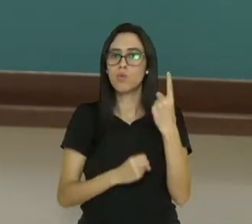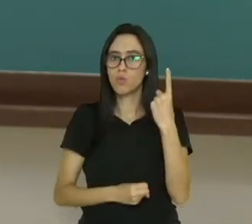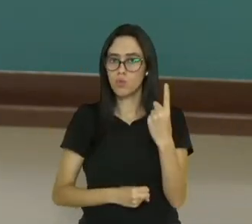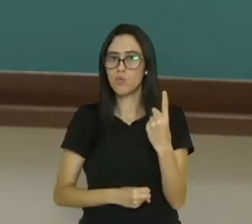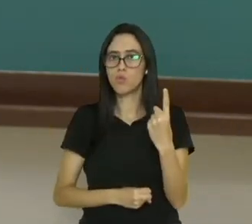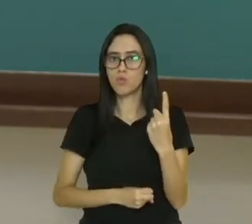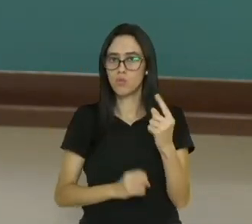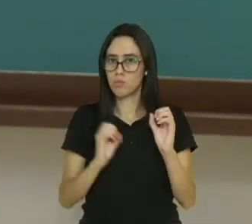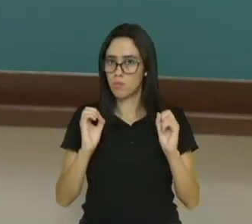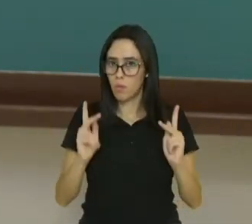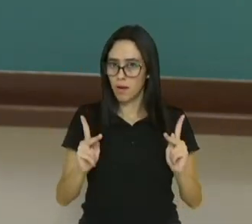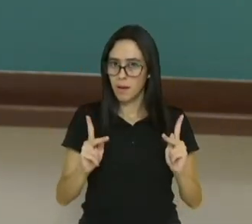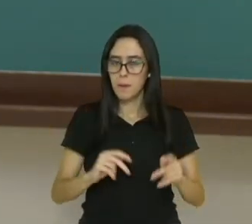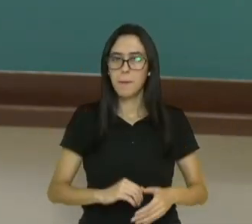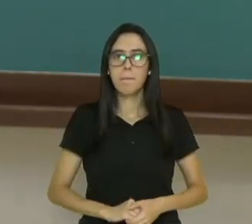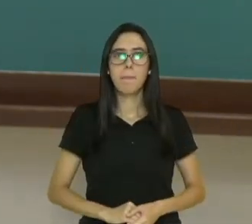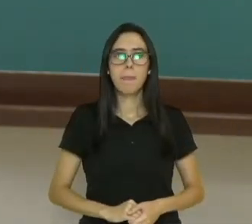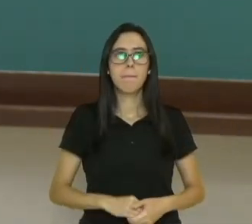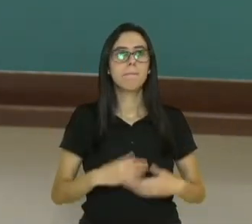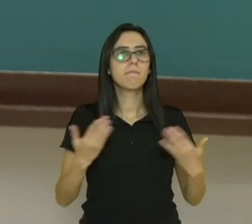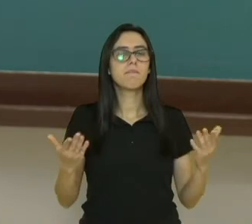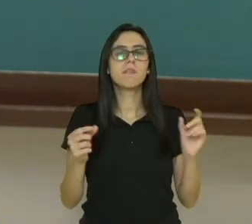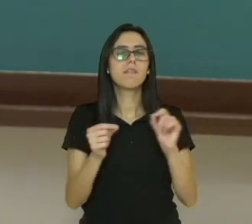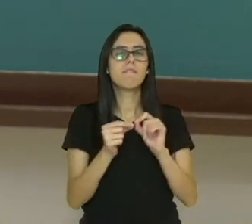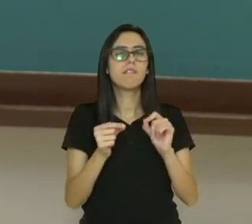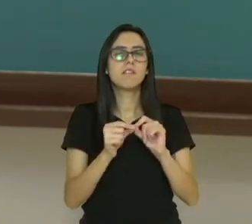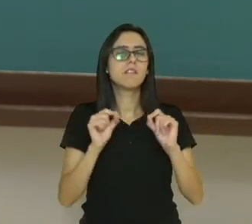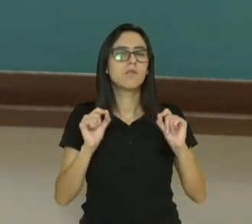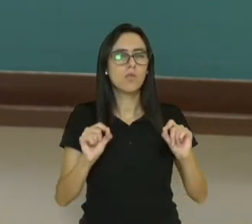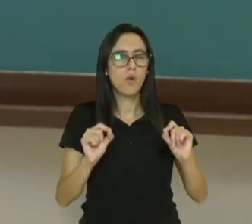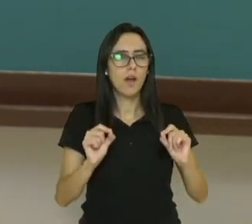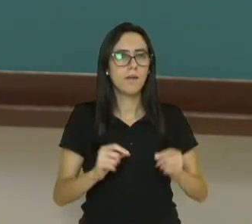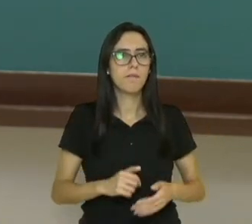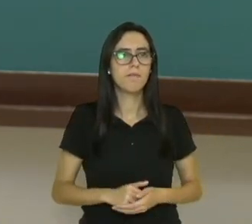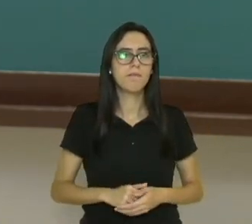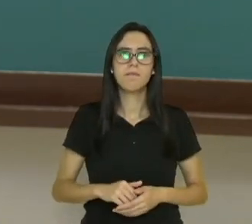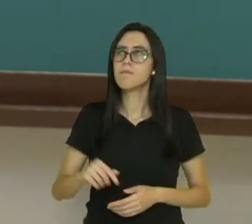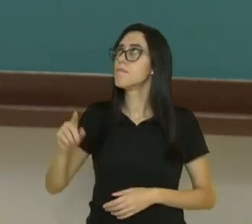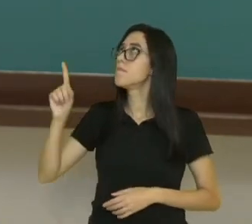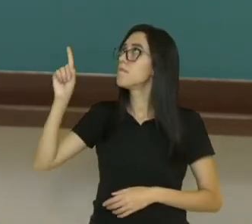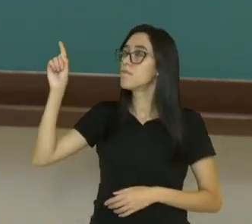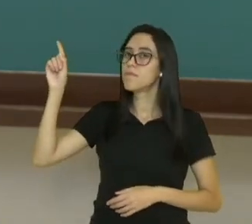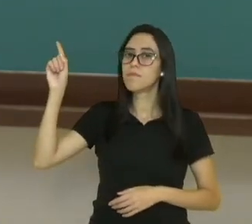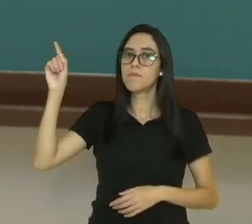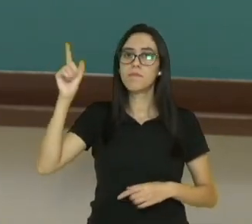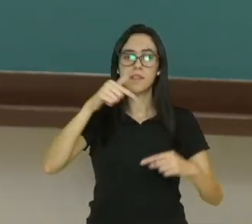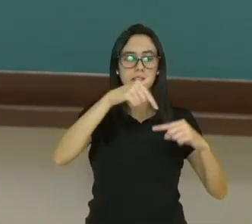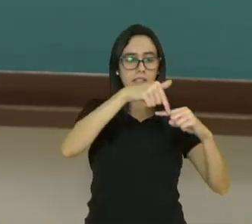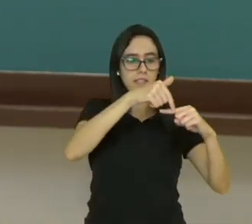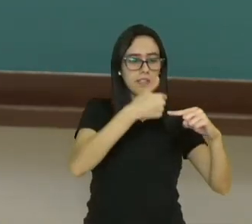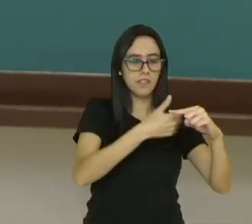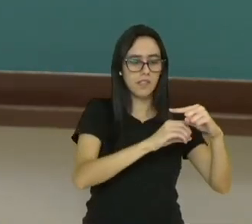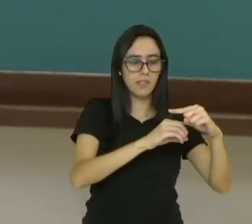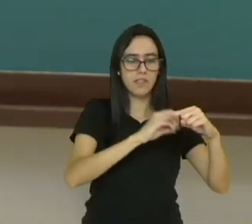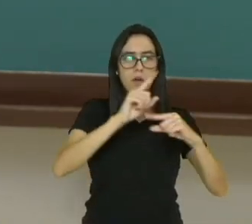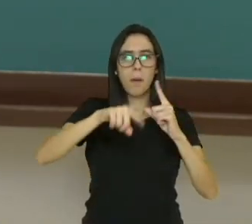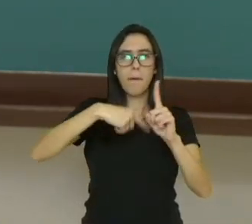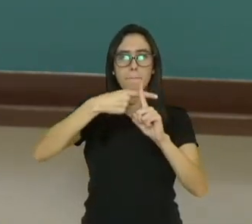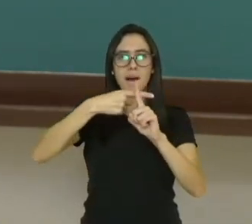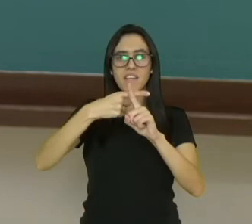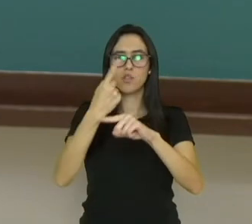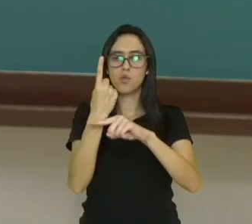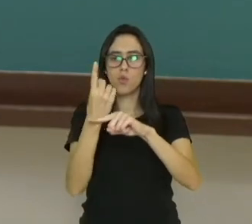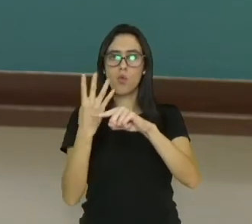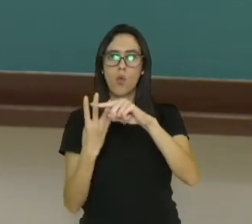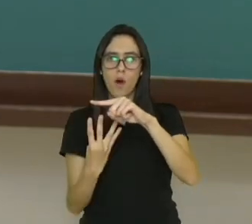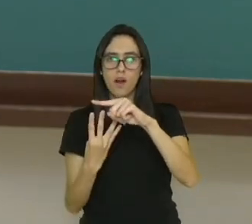vale 1, né? O que nós vamos fazer então? Nós vamos adicionar 7 décimos mais 1/4, vamos encontrar